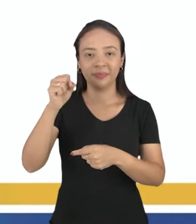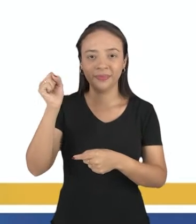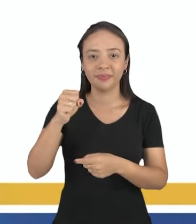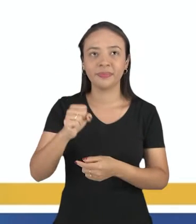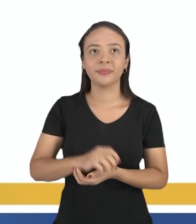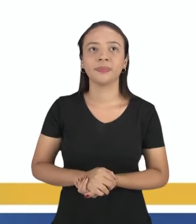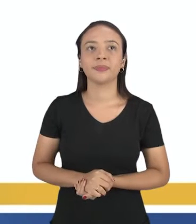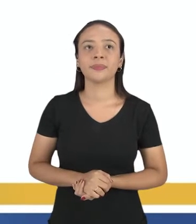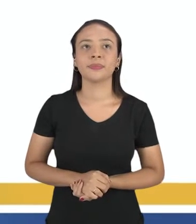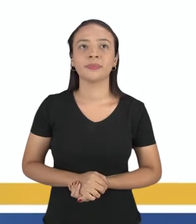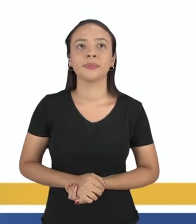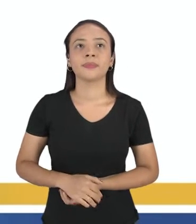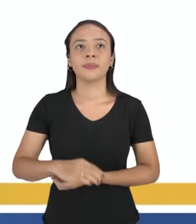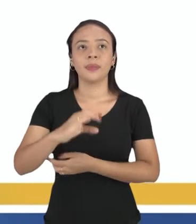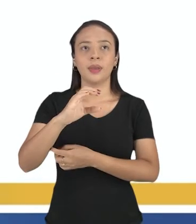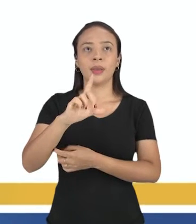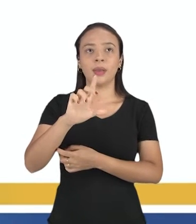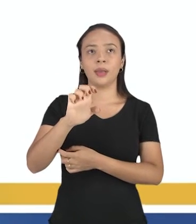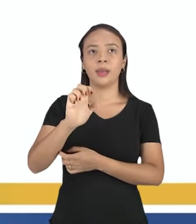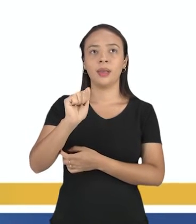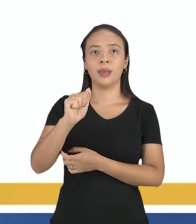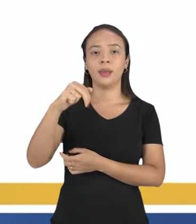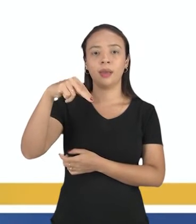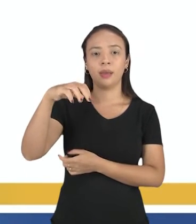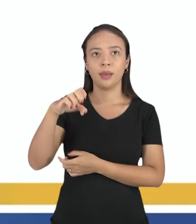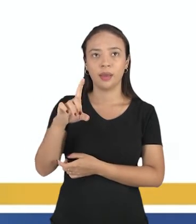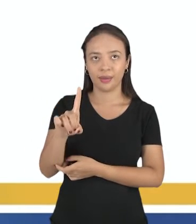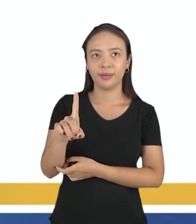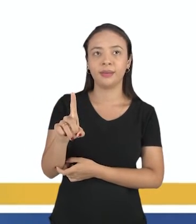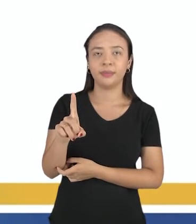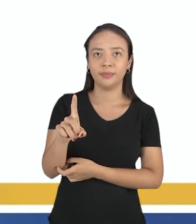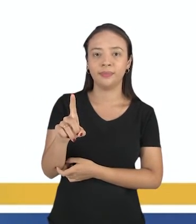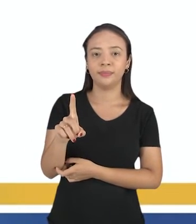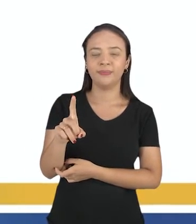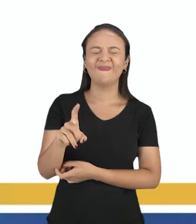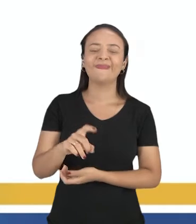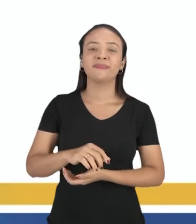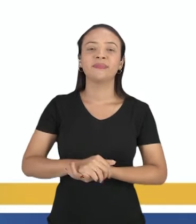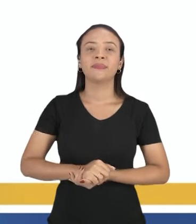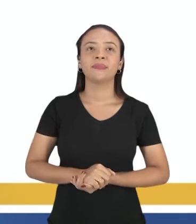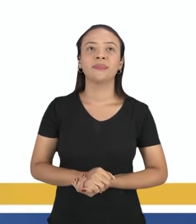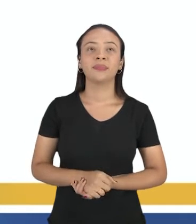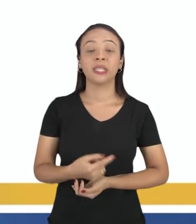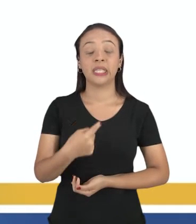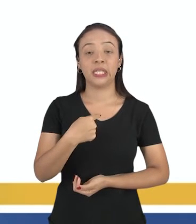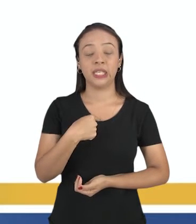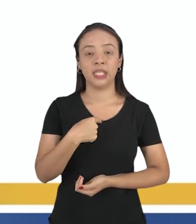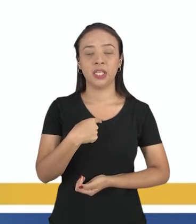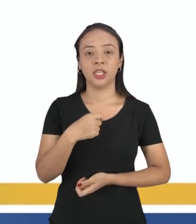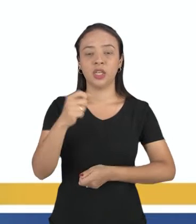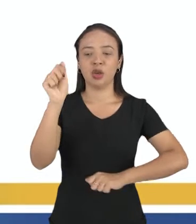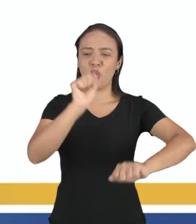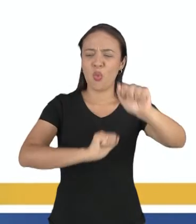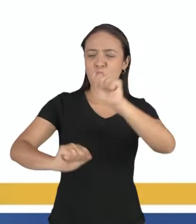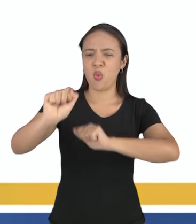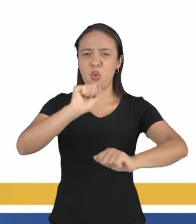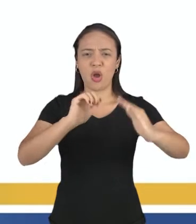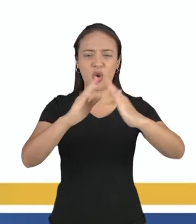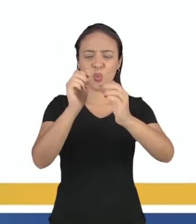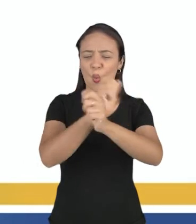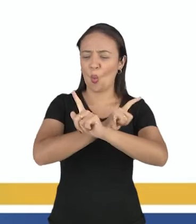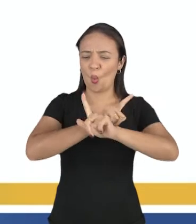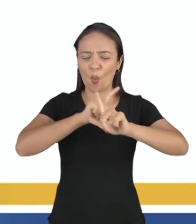afirmativa. I cleaned the house 3 times yesterday. Eu limpei a casa